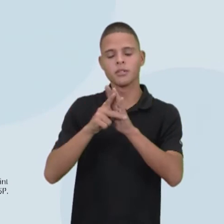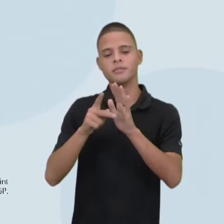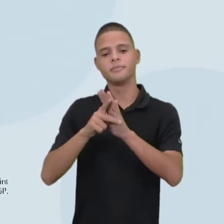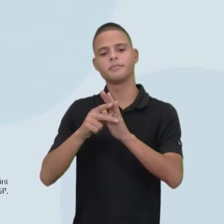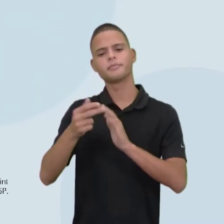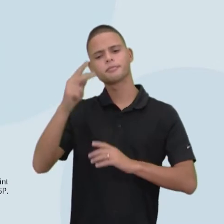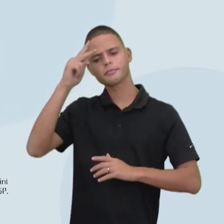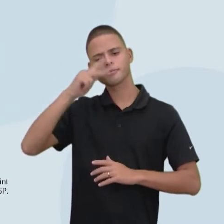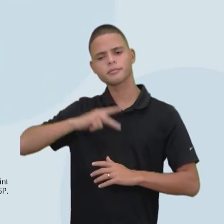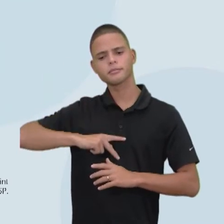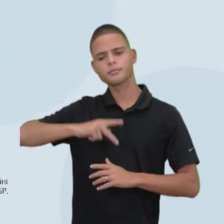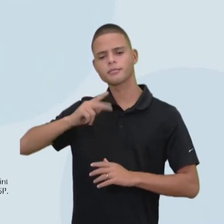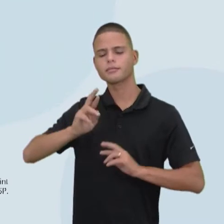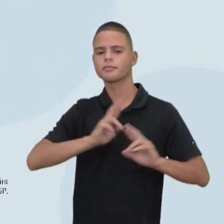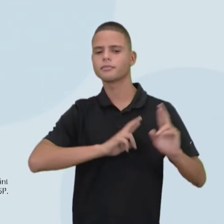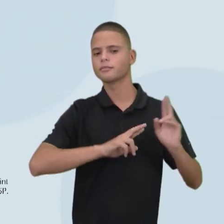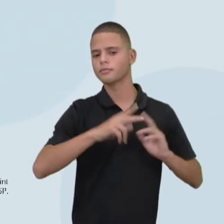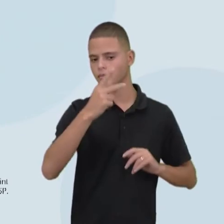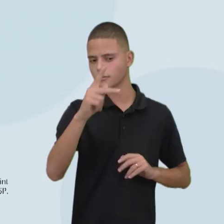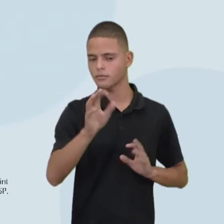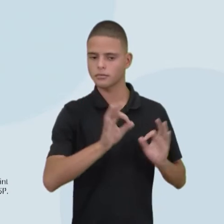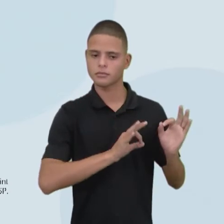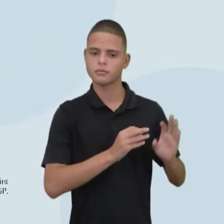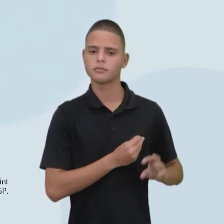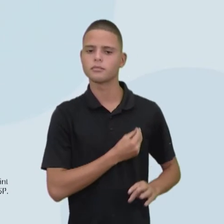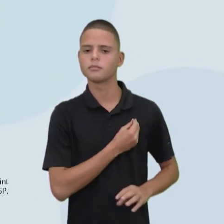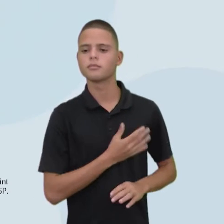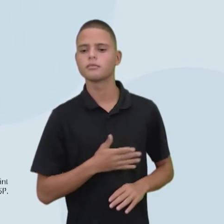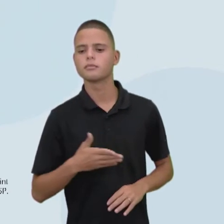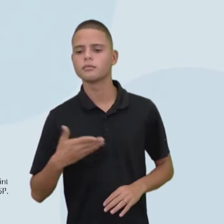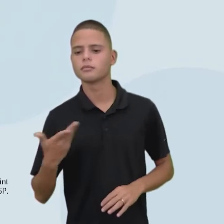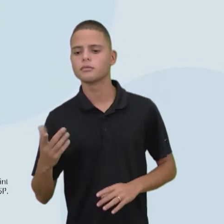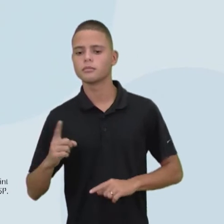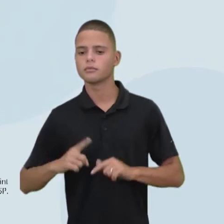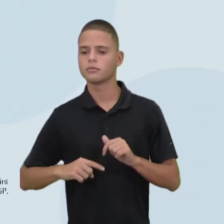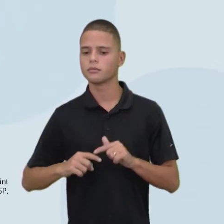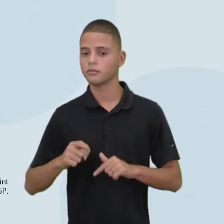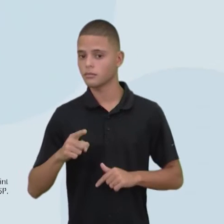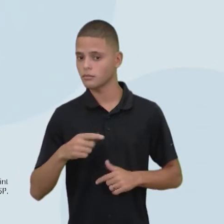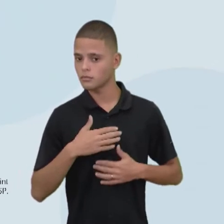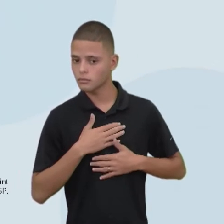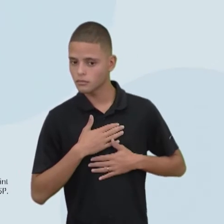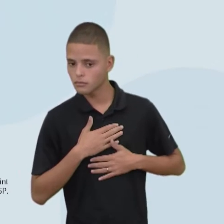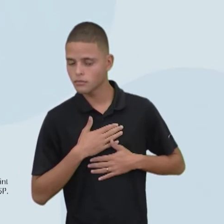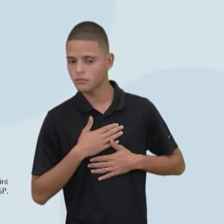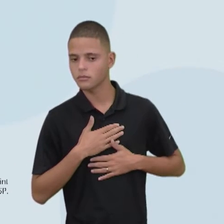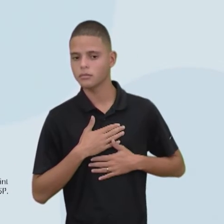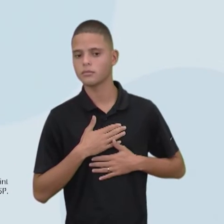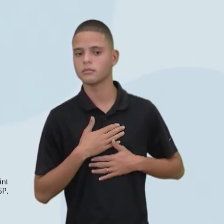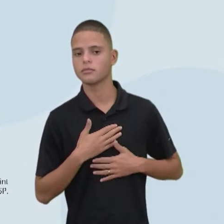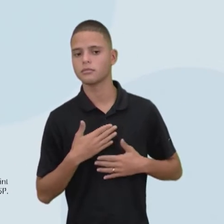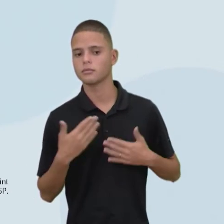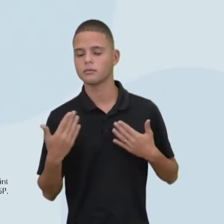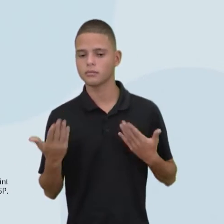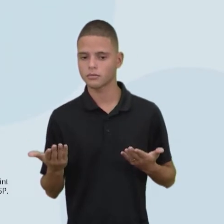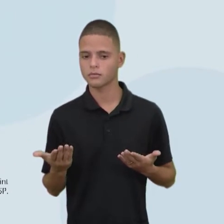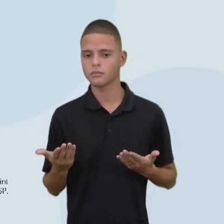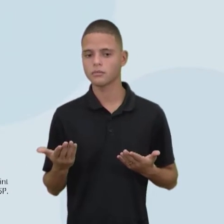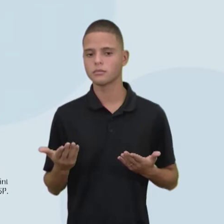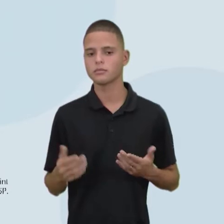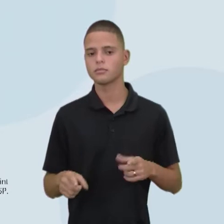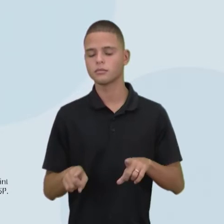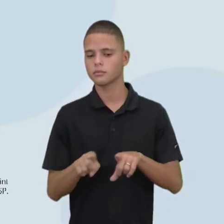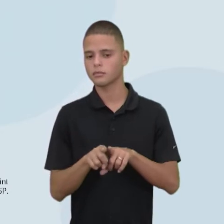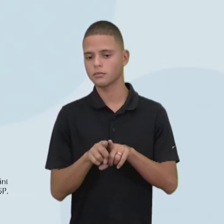de acordo com o seu projeto de vida. Qual produto você gostaria de criar? Então, pense nessa relação de você mesmo com o produto e o